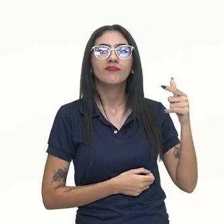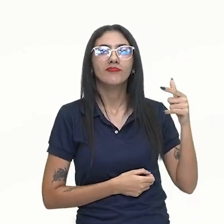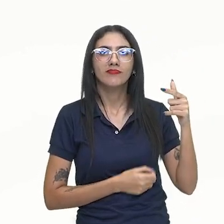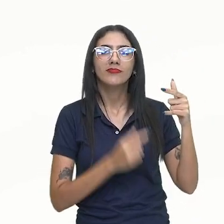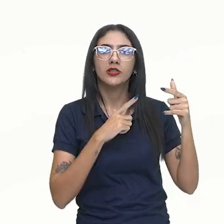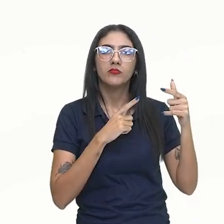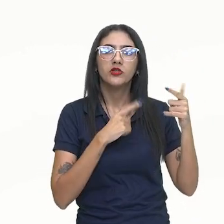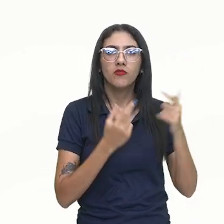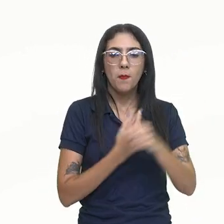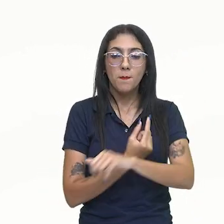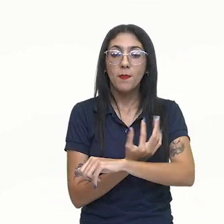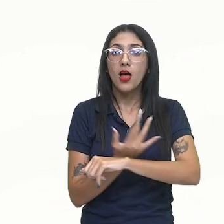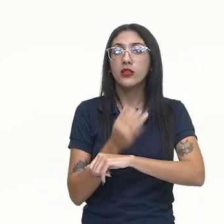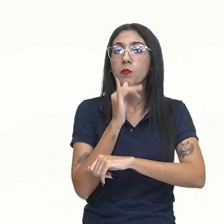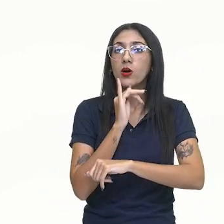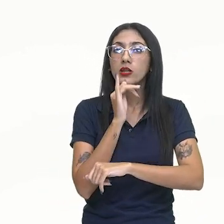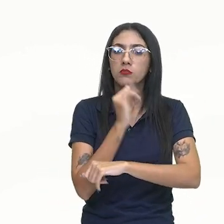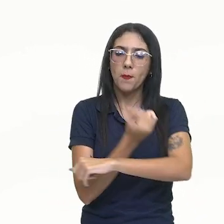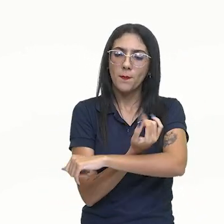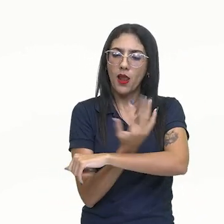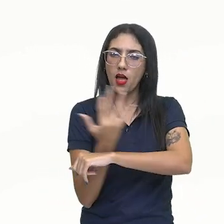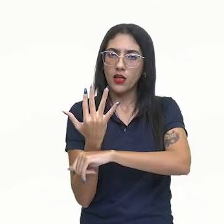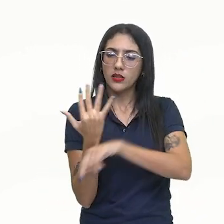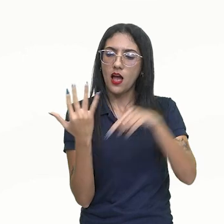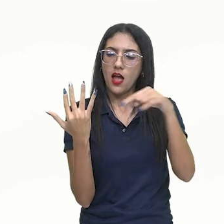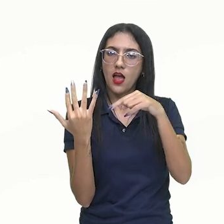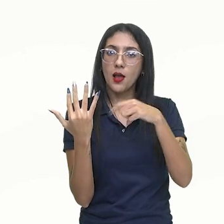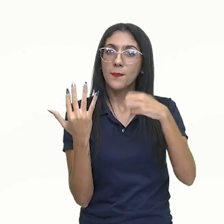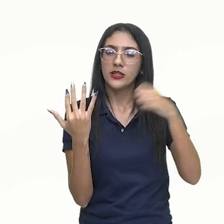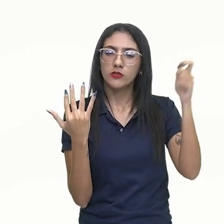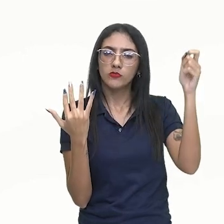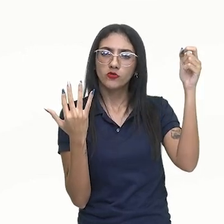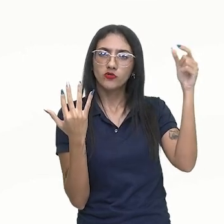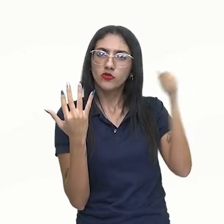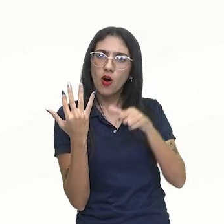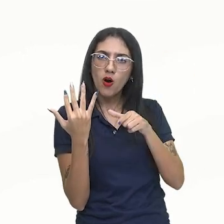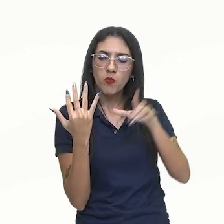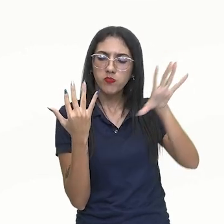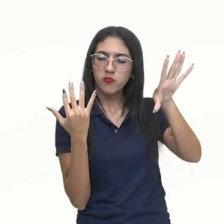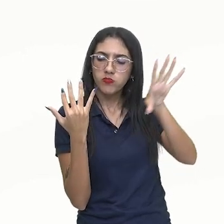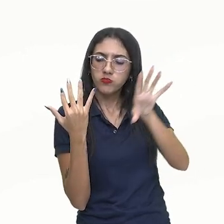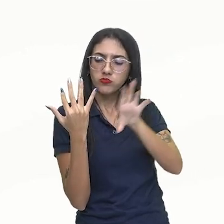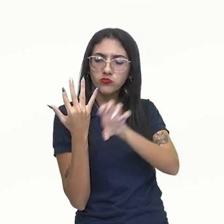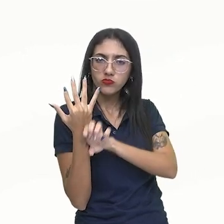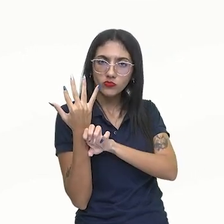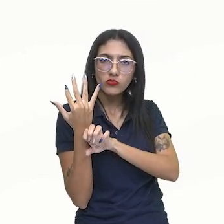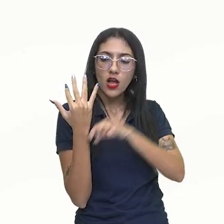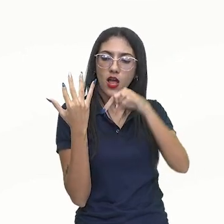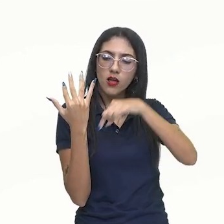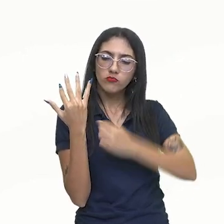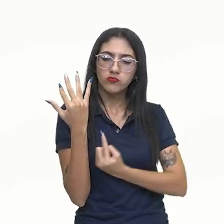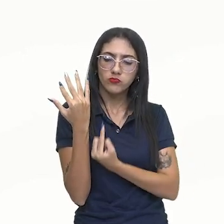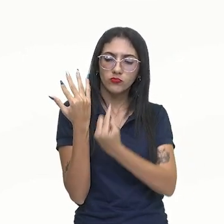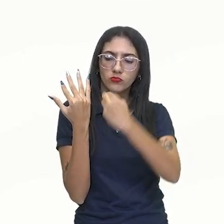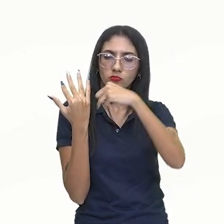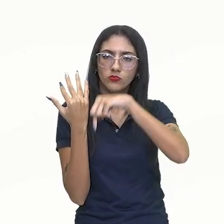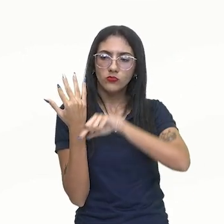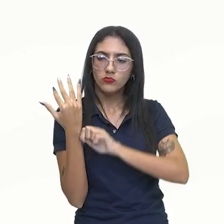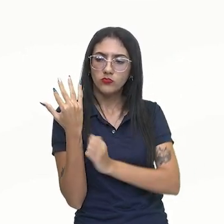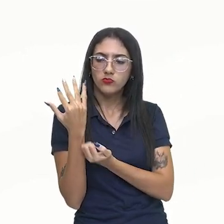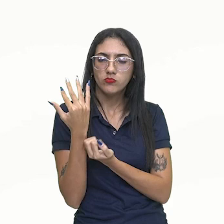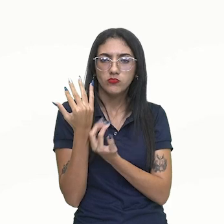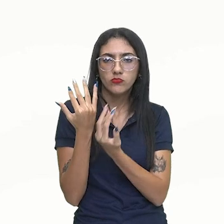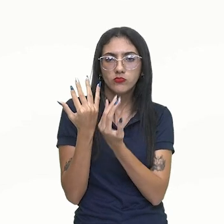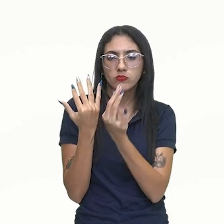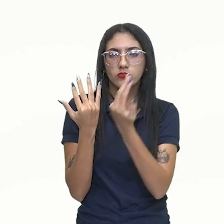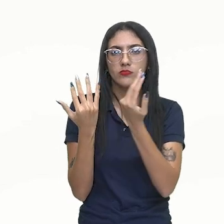da luz solar, ela precisa de clorofila, né? Ou substâncias,